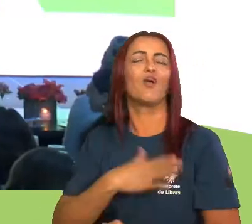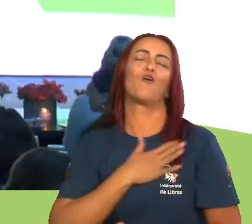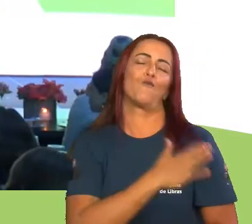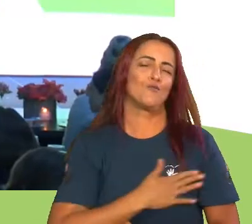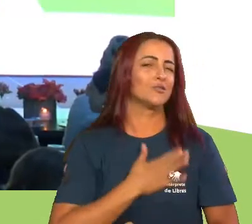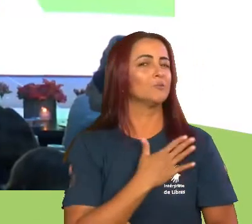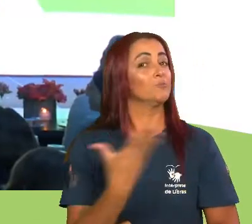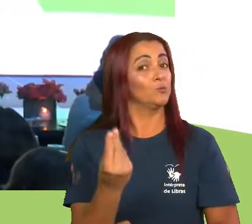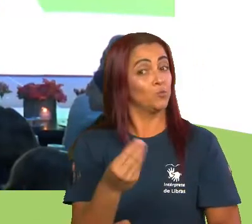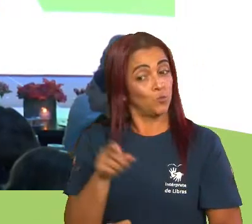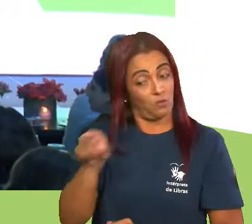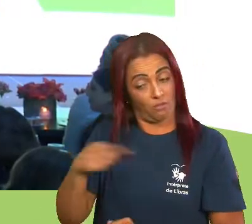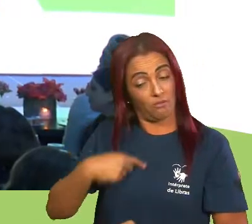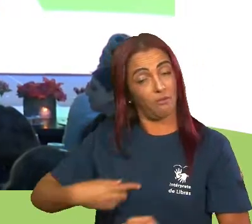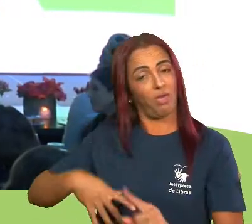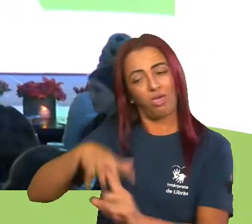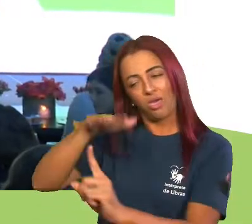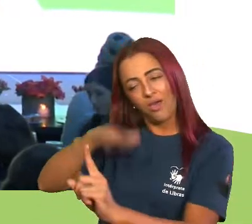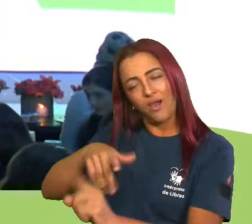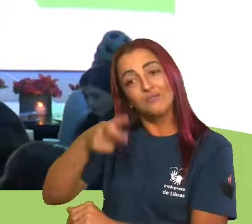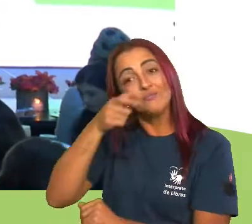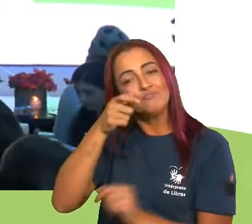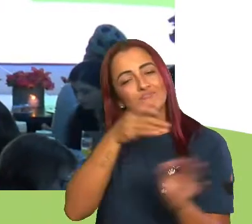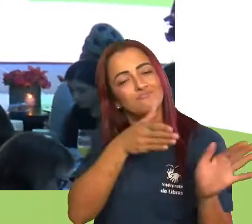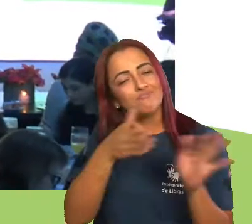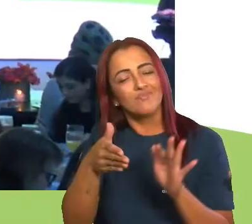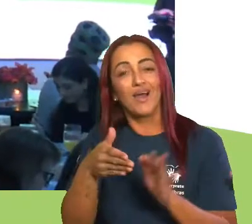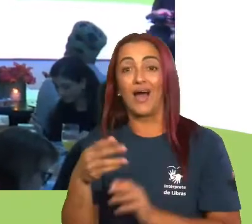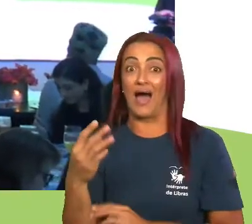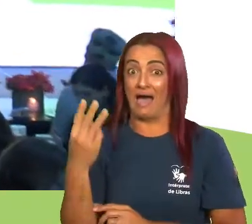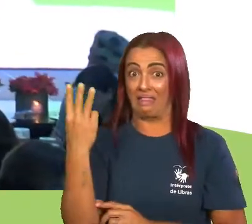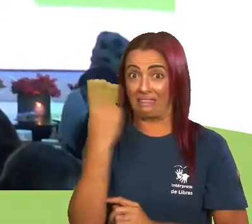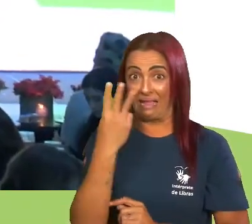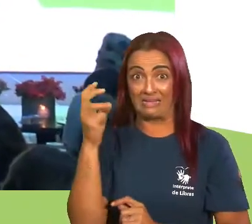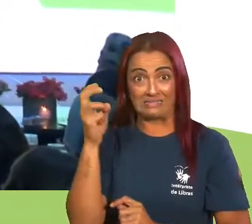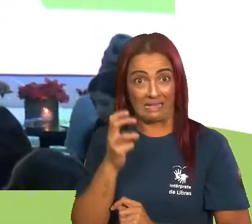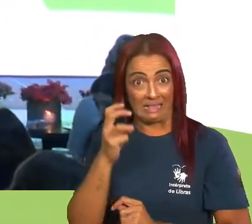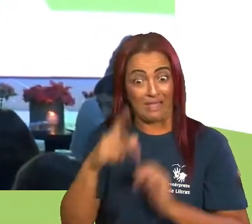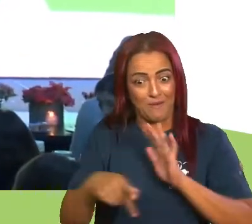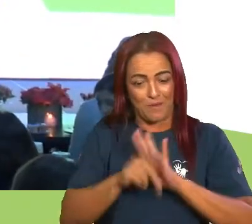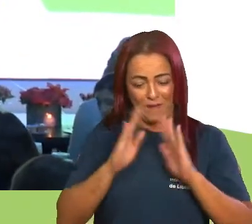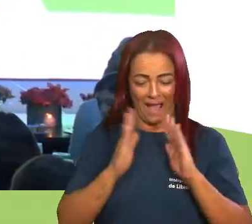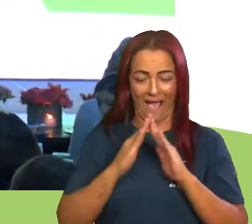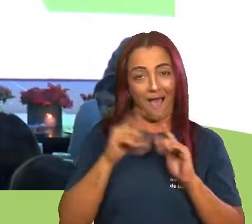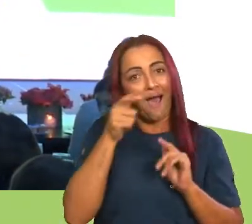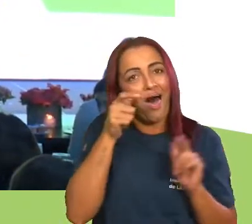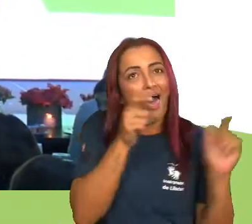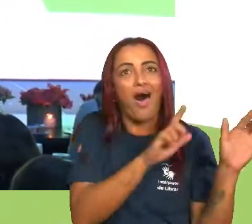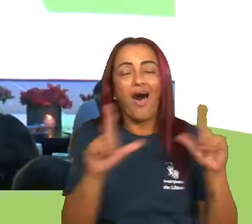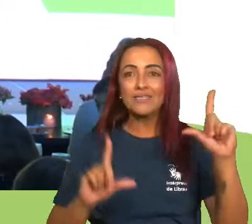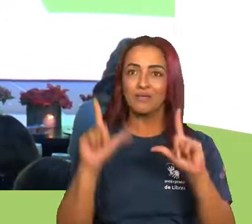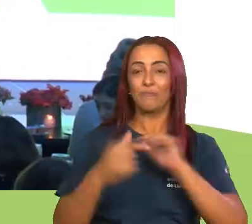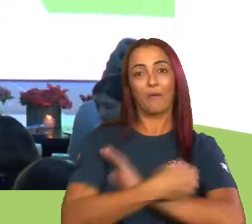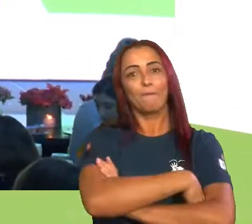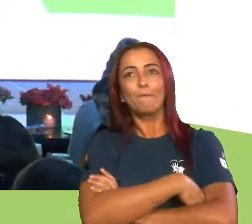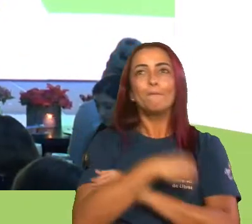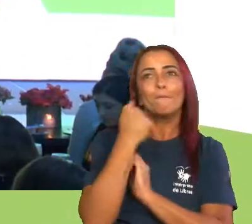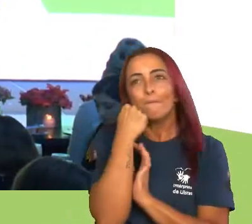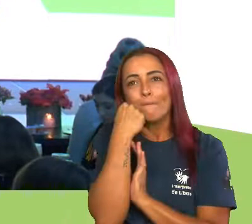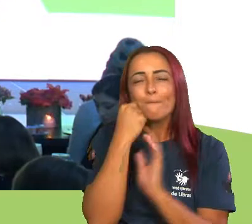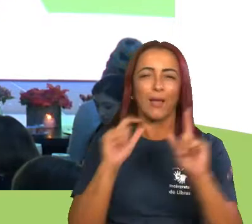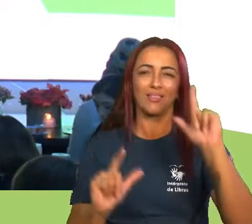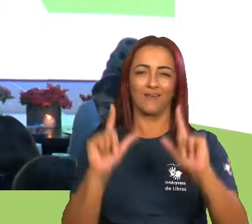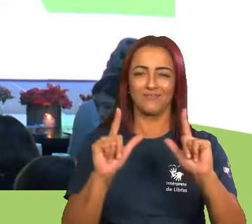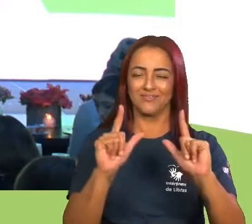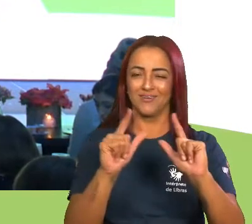gostamos muito de assistir você às nossas terças e quintas-feiras nas nossas residências, abrimos as nossas portas para você entrar